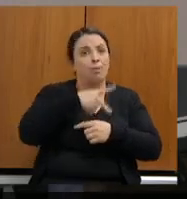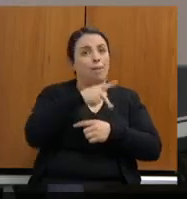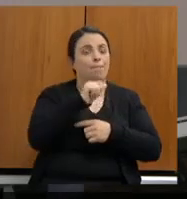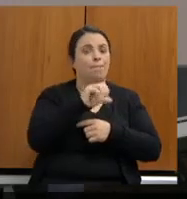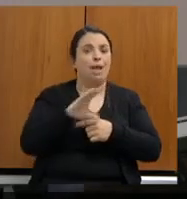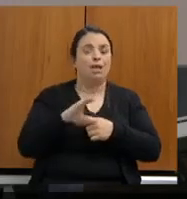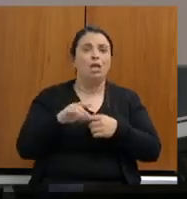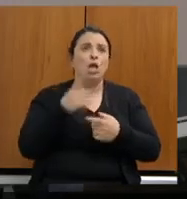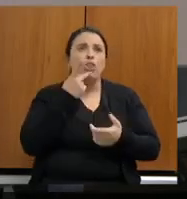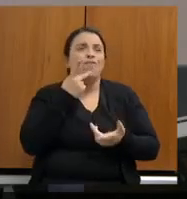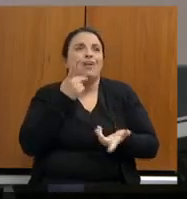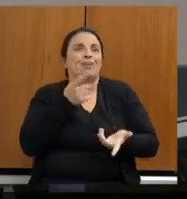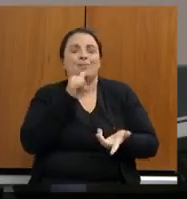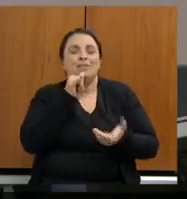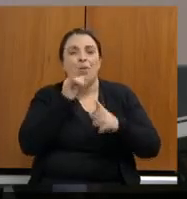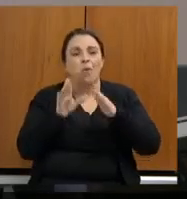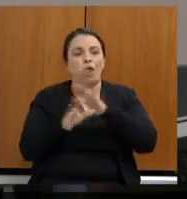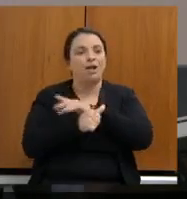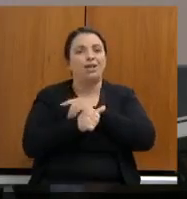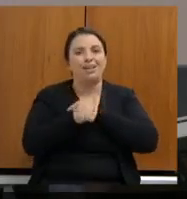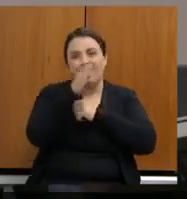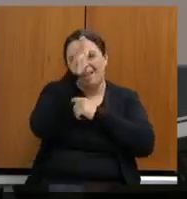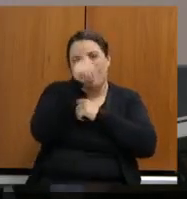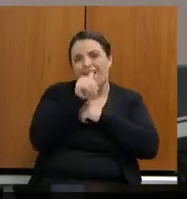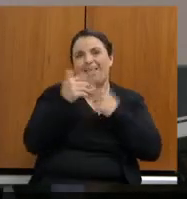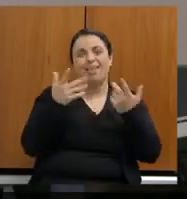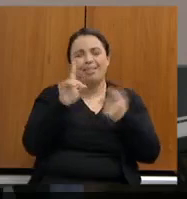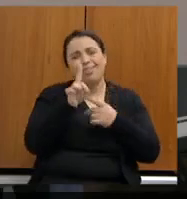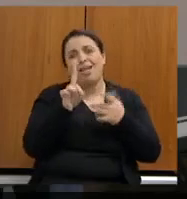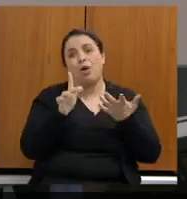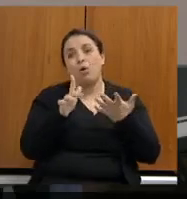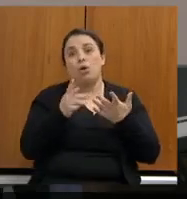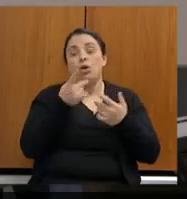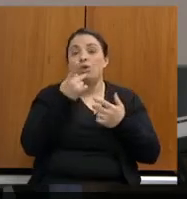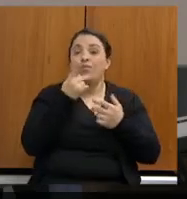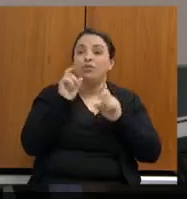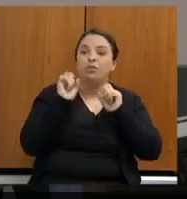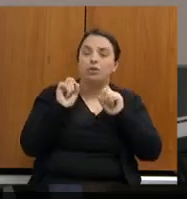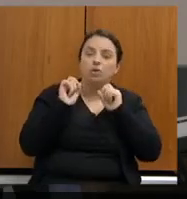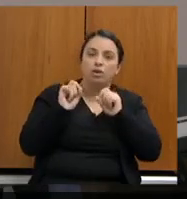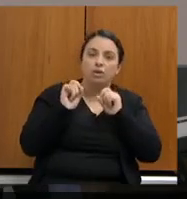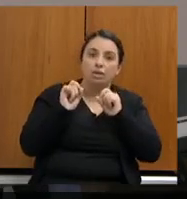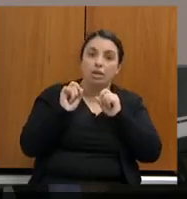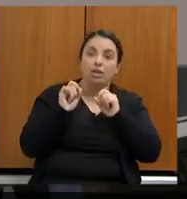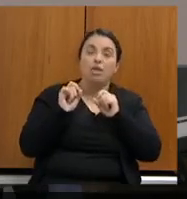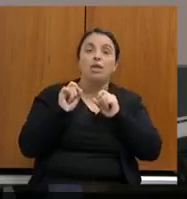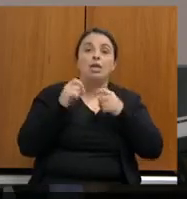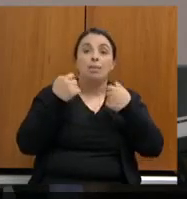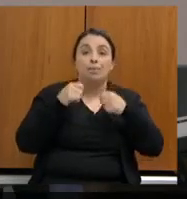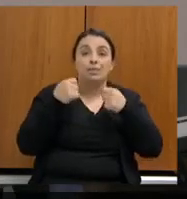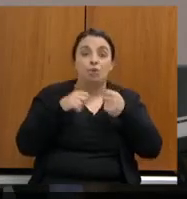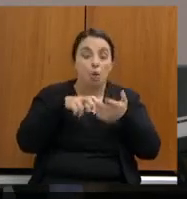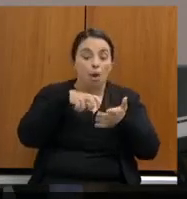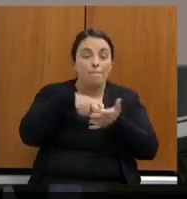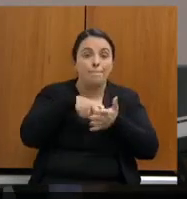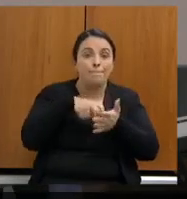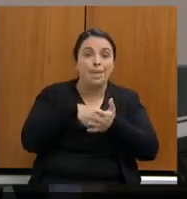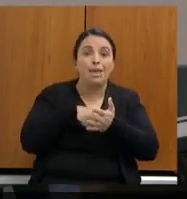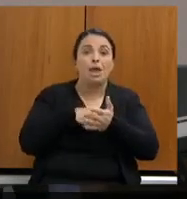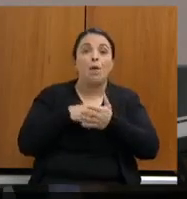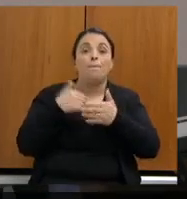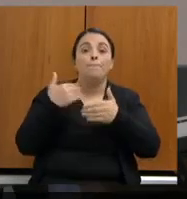inescrupulosos né mas também é essa deveria que nem eu falei deveria reforçar com a progressão da pena